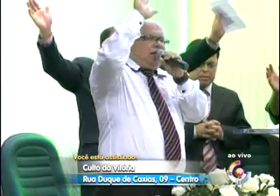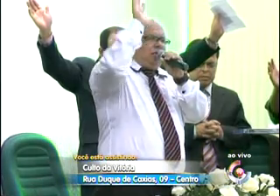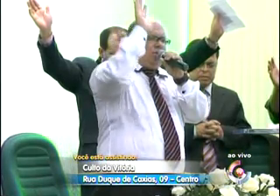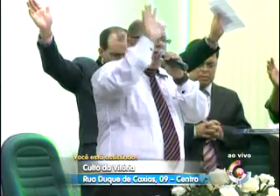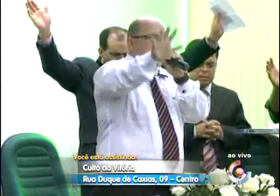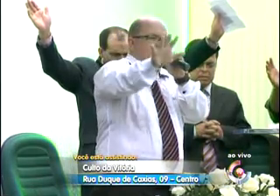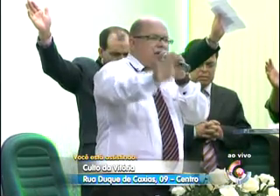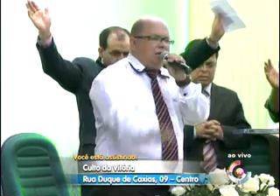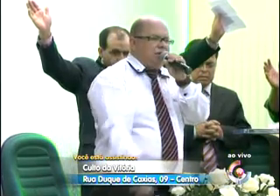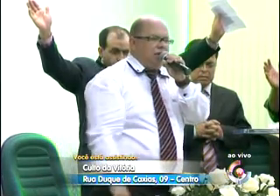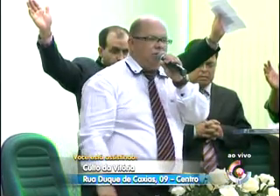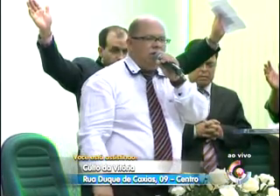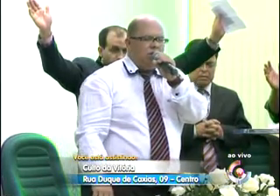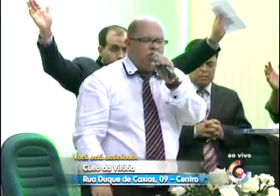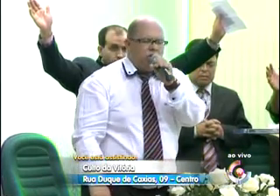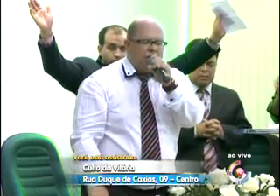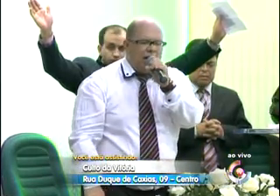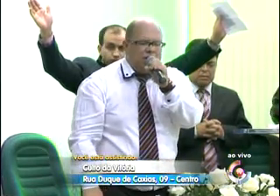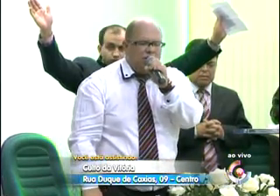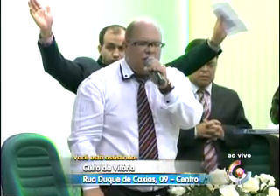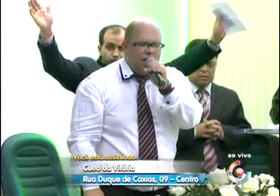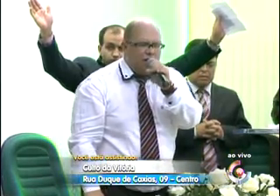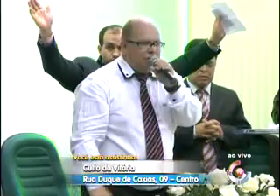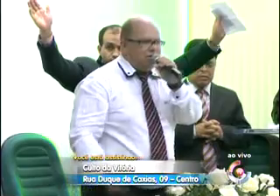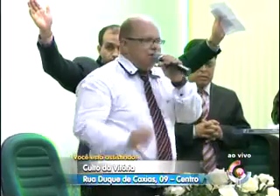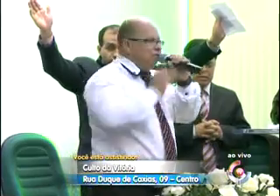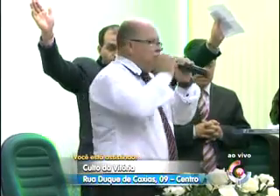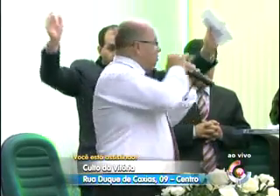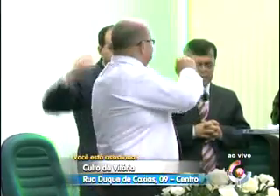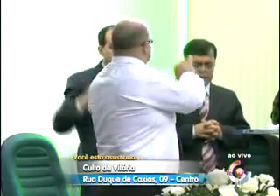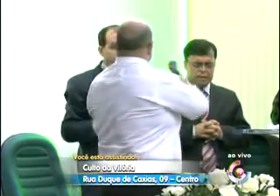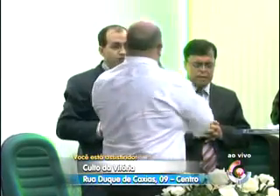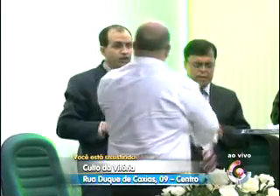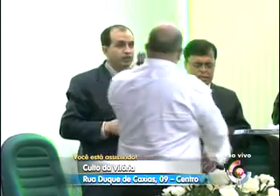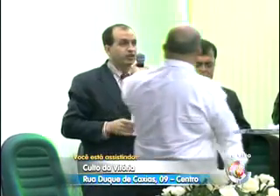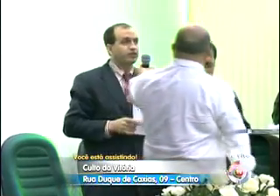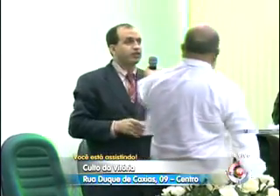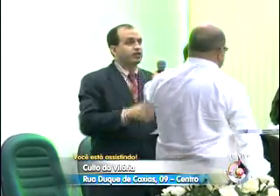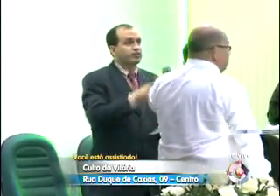pela vida de cada um dos irmãos que aqui estão. Muito obrigado, em nome de Jesus.